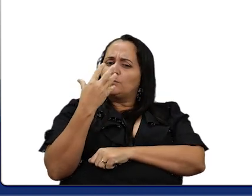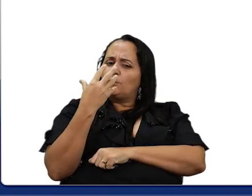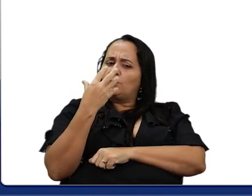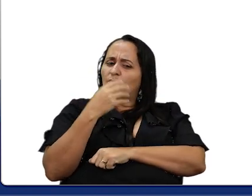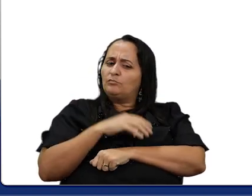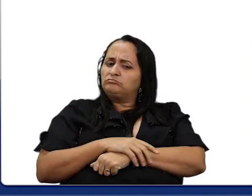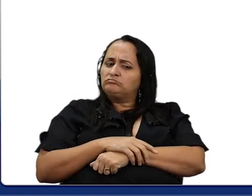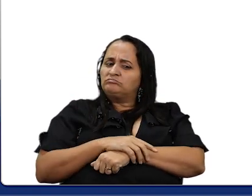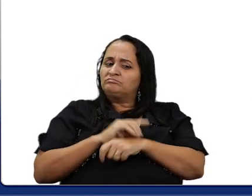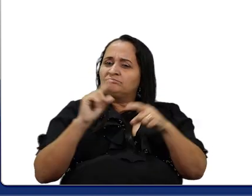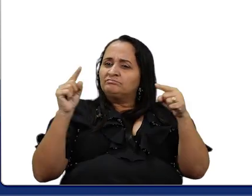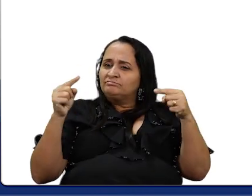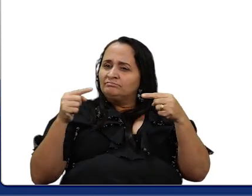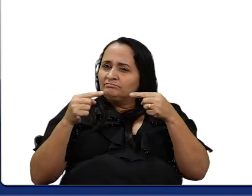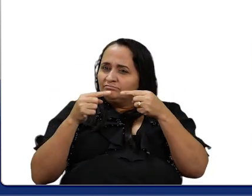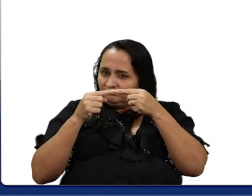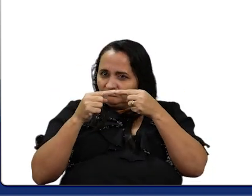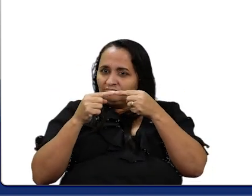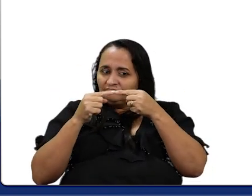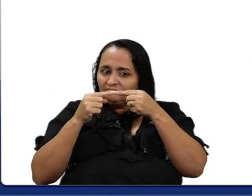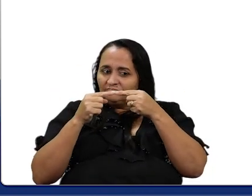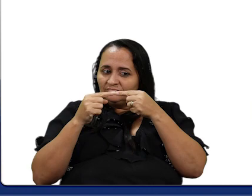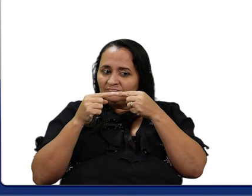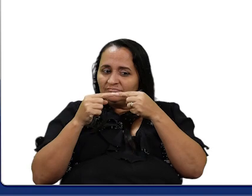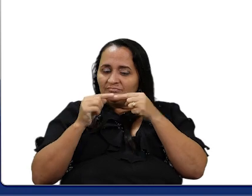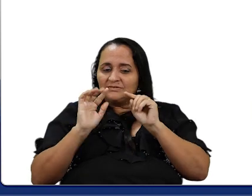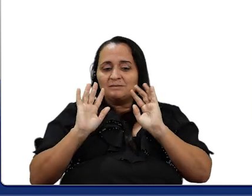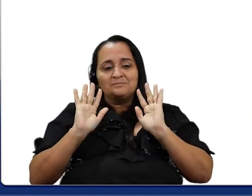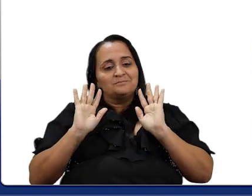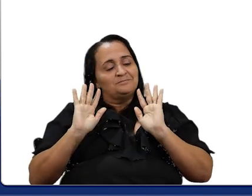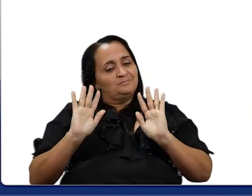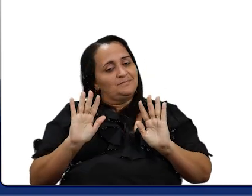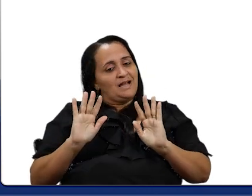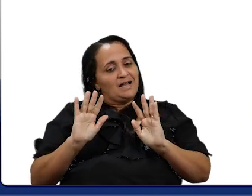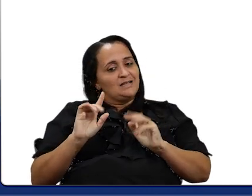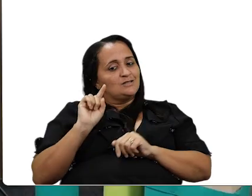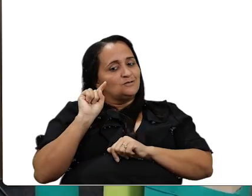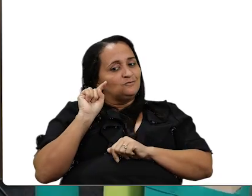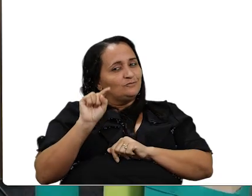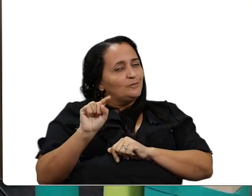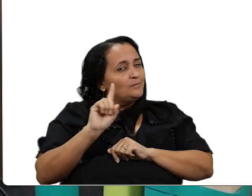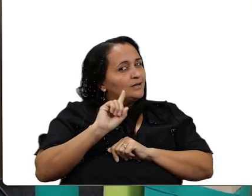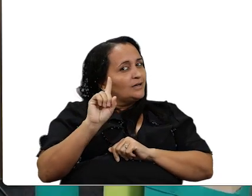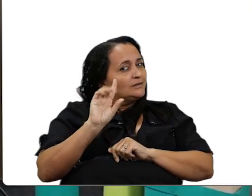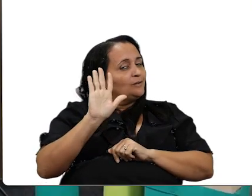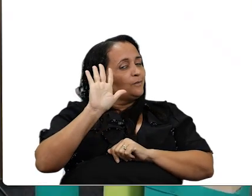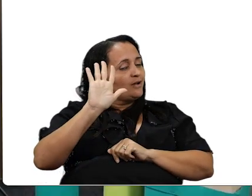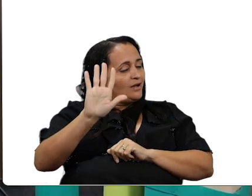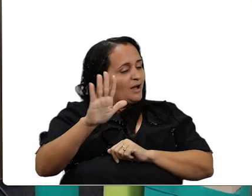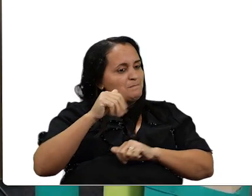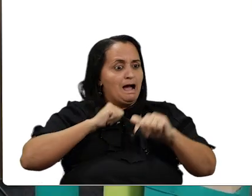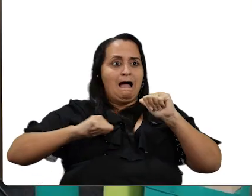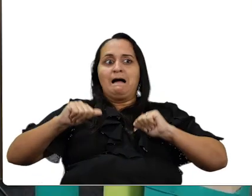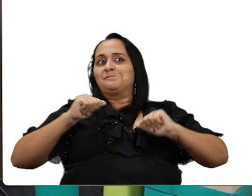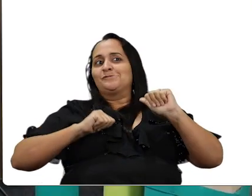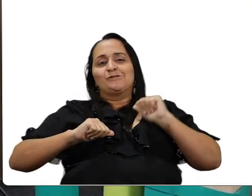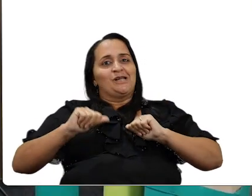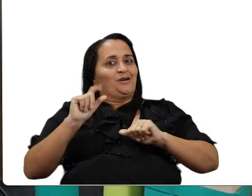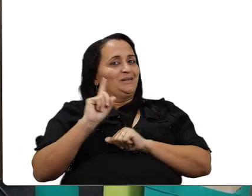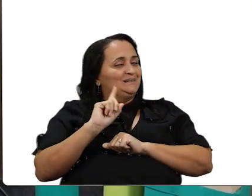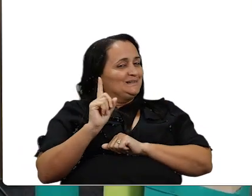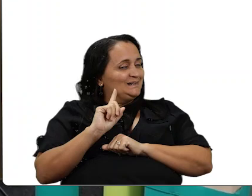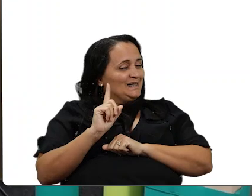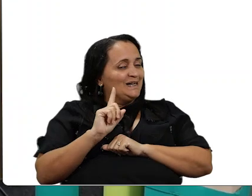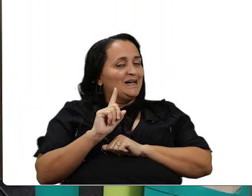mais adequado, né? Manteve o sentido da frase. Mas eu não vou marcar logo ela, porque eu não sou agoniada, eu não sou